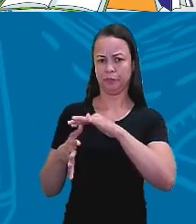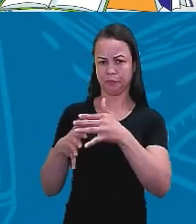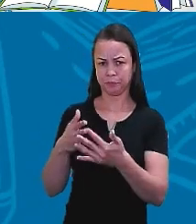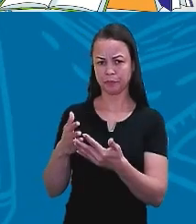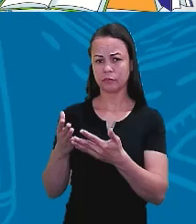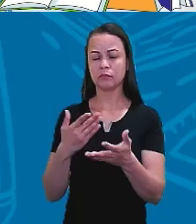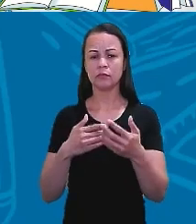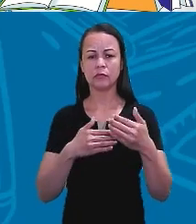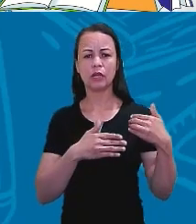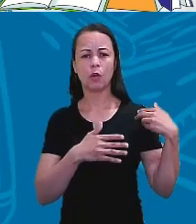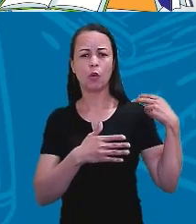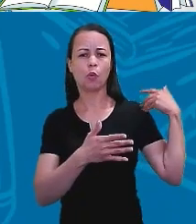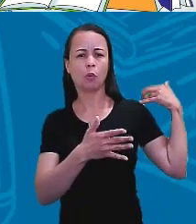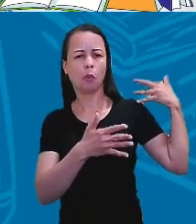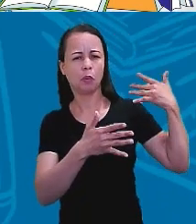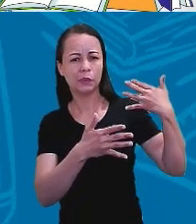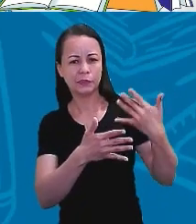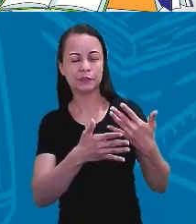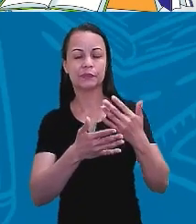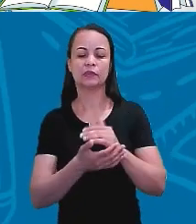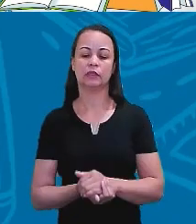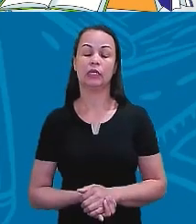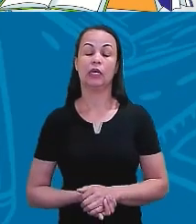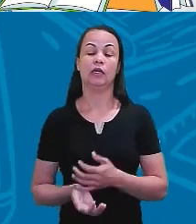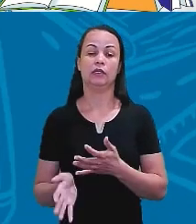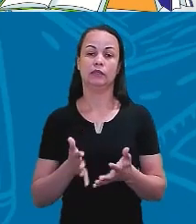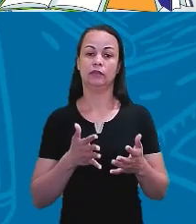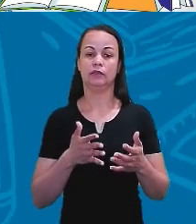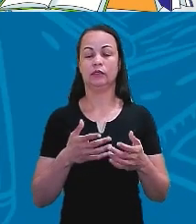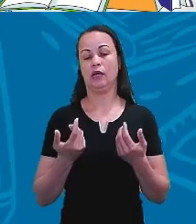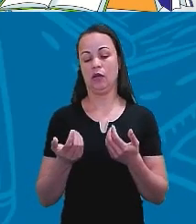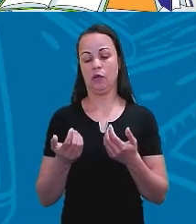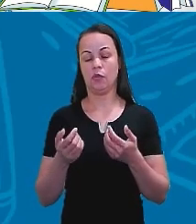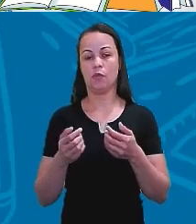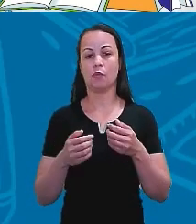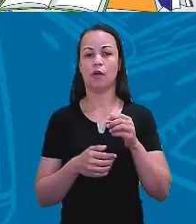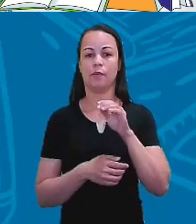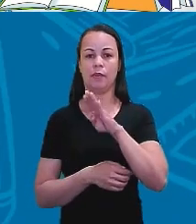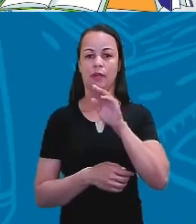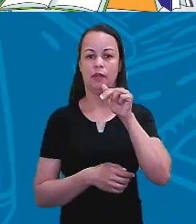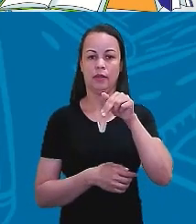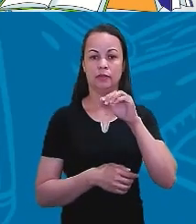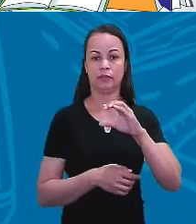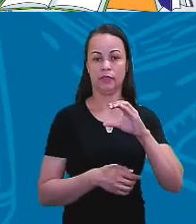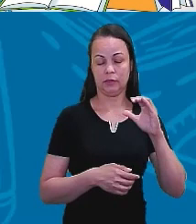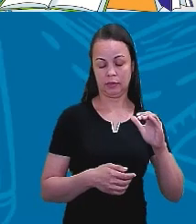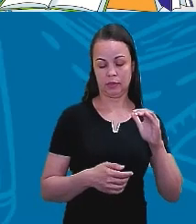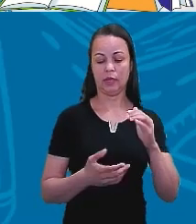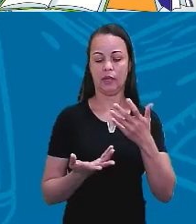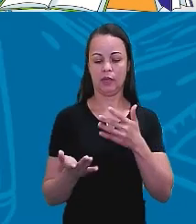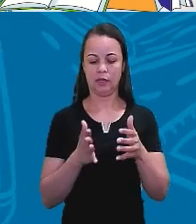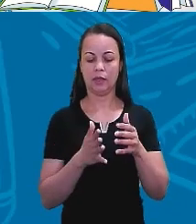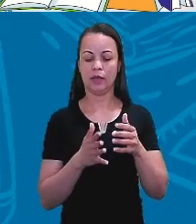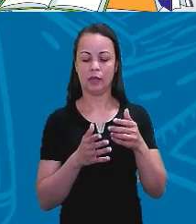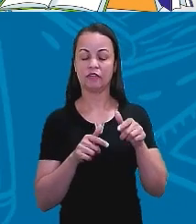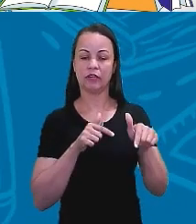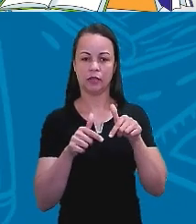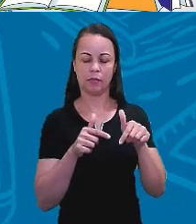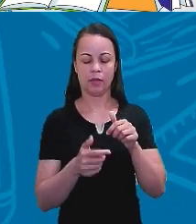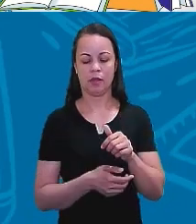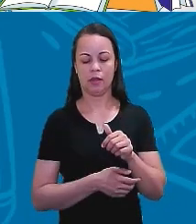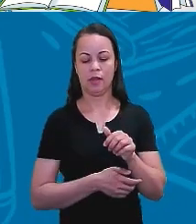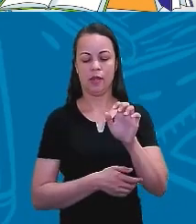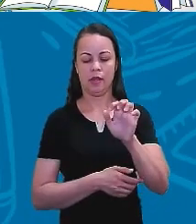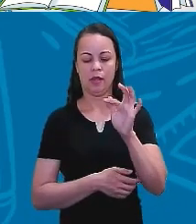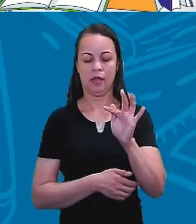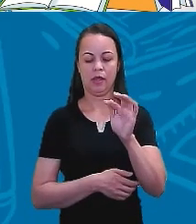longo da história. Então, a habilidade da Base Nacional Comum Curricular que a gente vai trabalhar é a